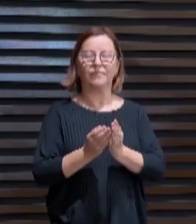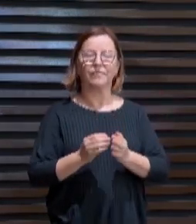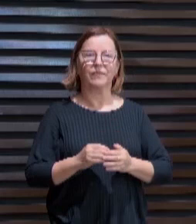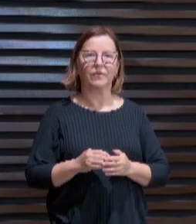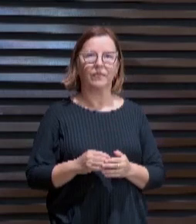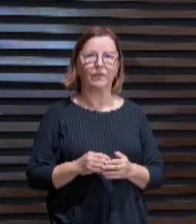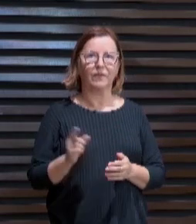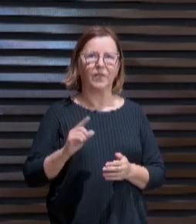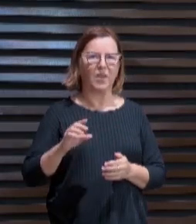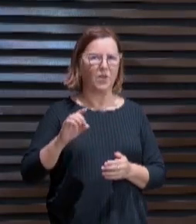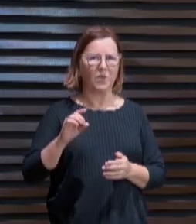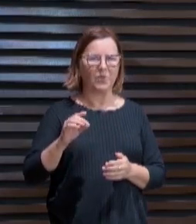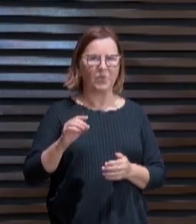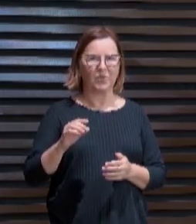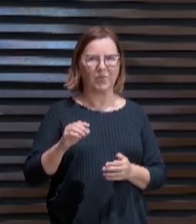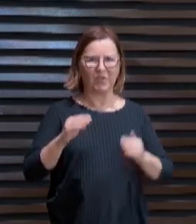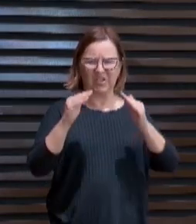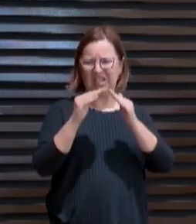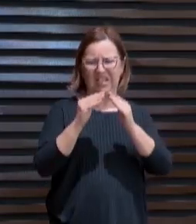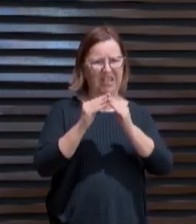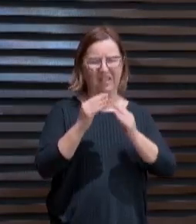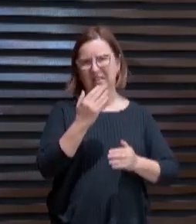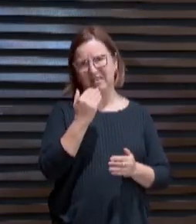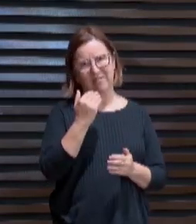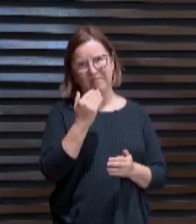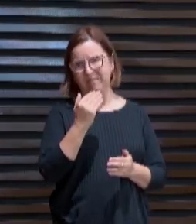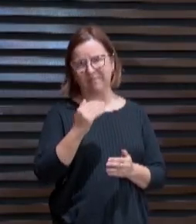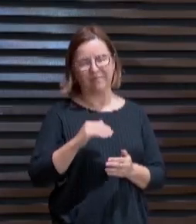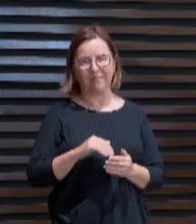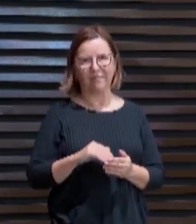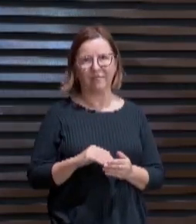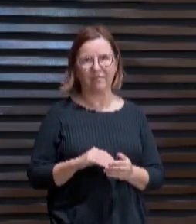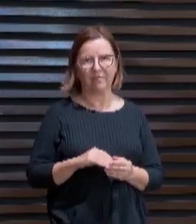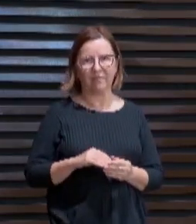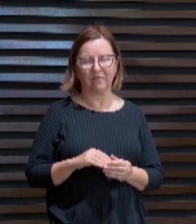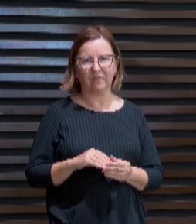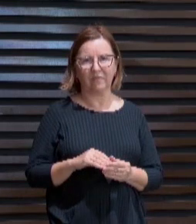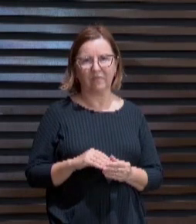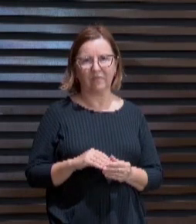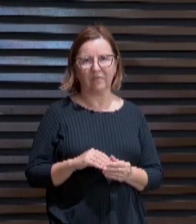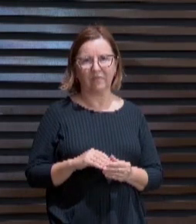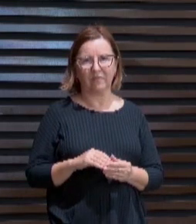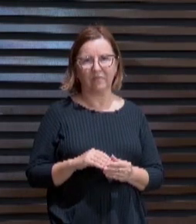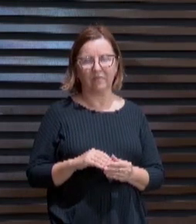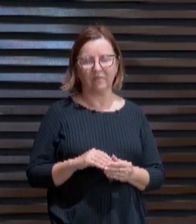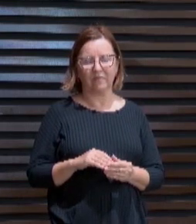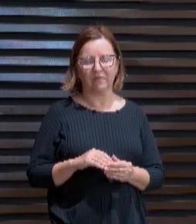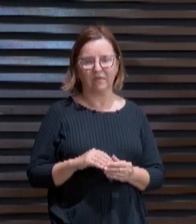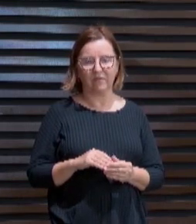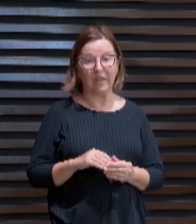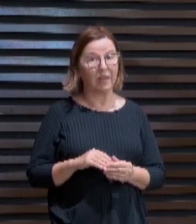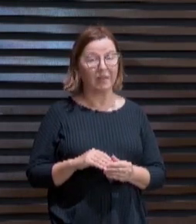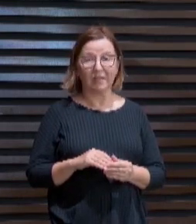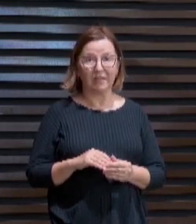território, alimento, como nós estamos vendo lá na Europa, né, no leste europeu. Não são apenas razões